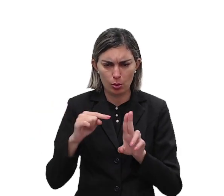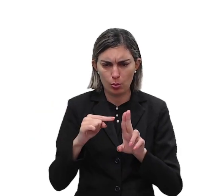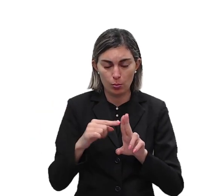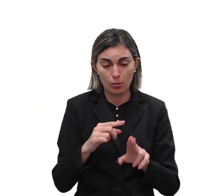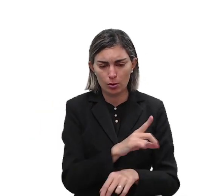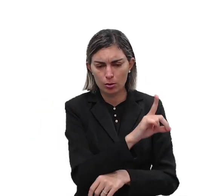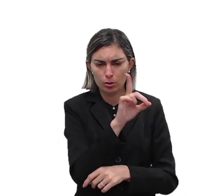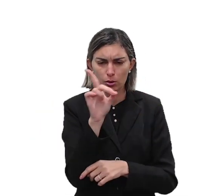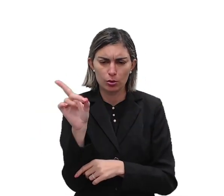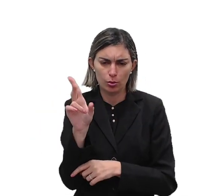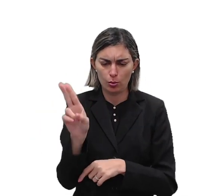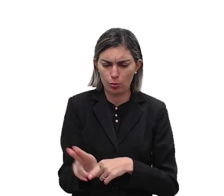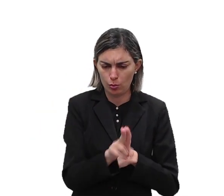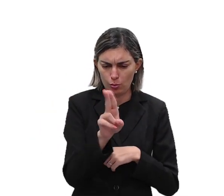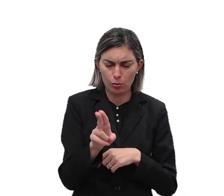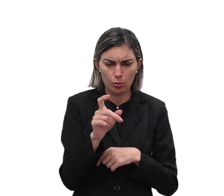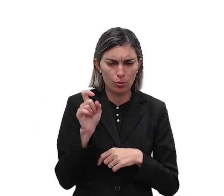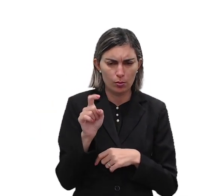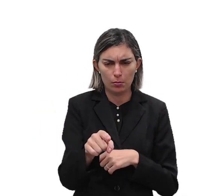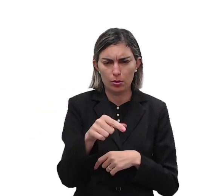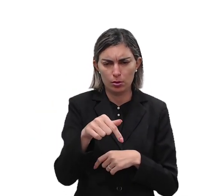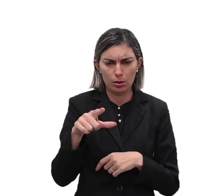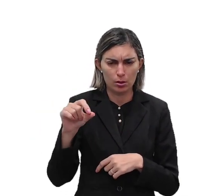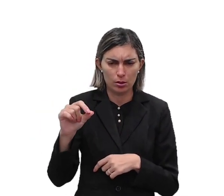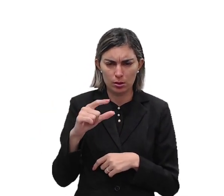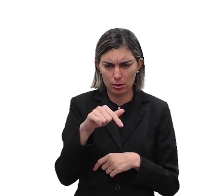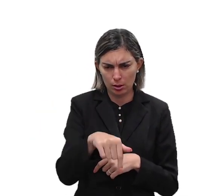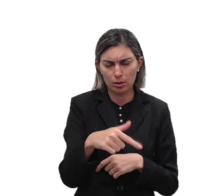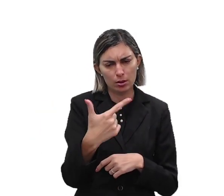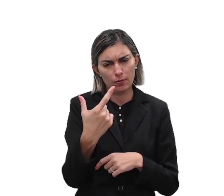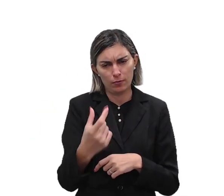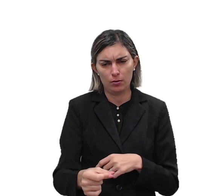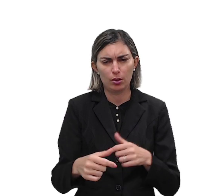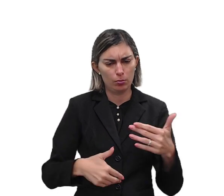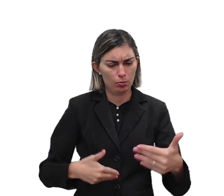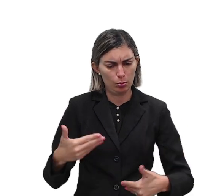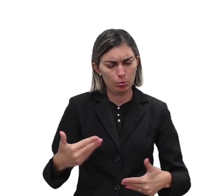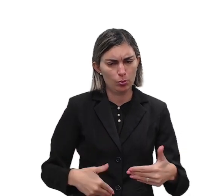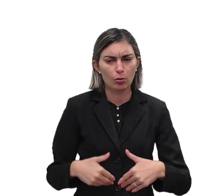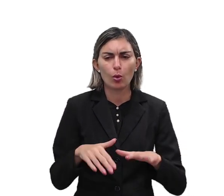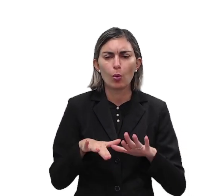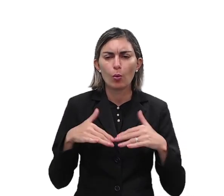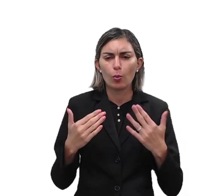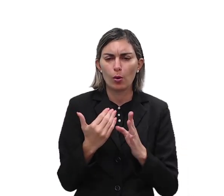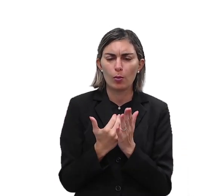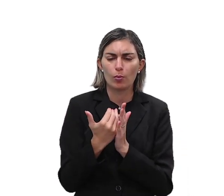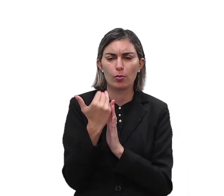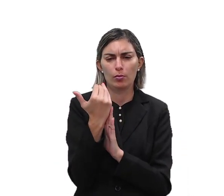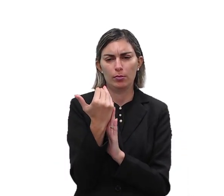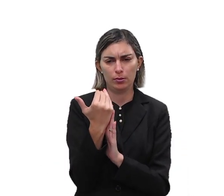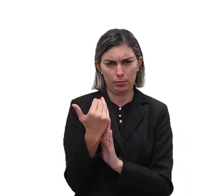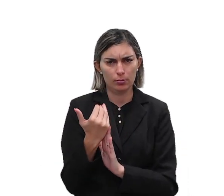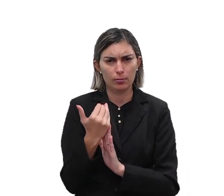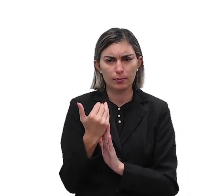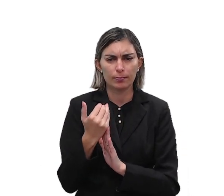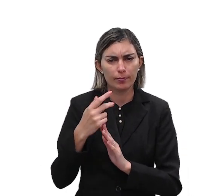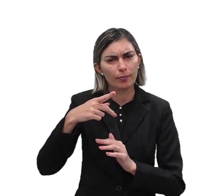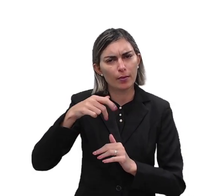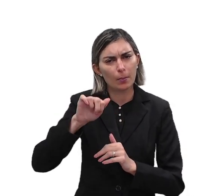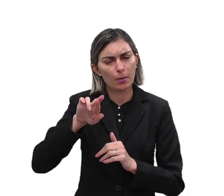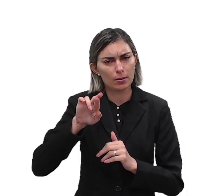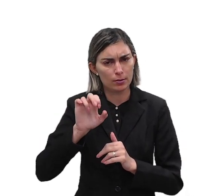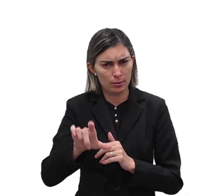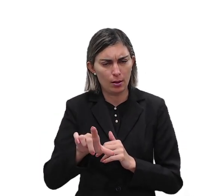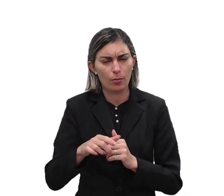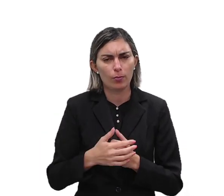dia, com a utilização de 1.720 operários. E aí fica a pergunta, qual foi o aumento da produtividade parcial da mão de